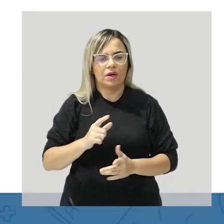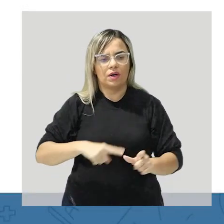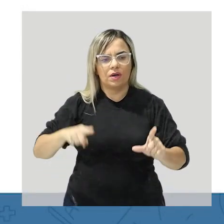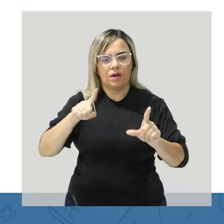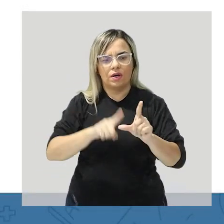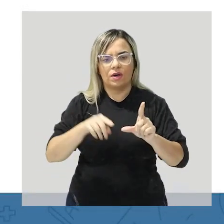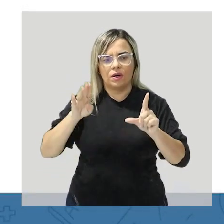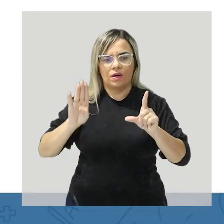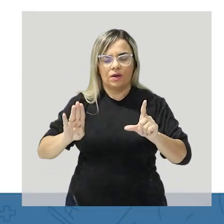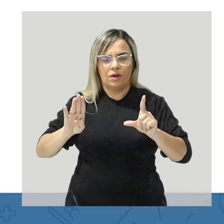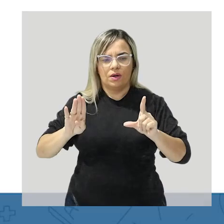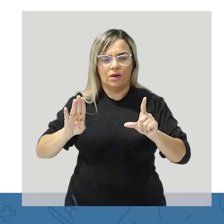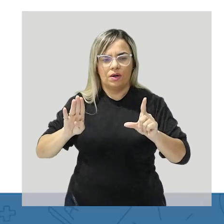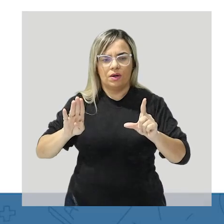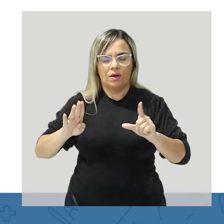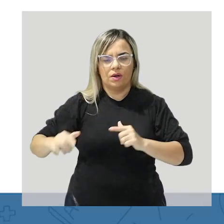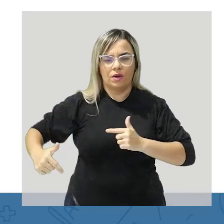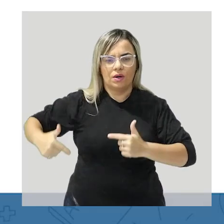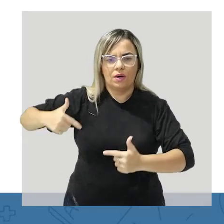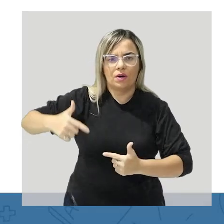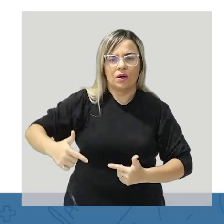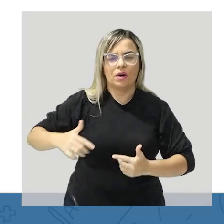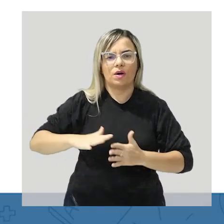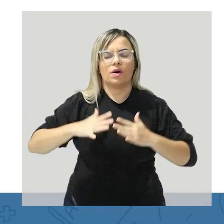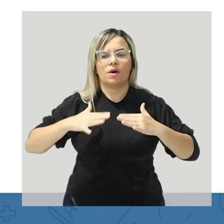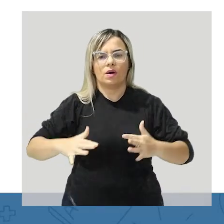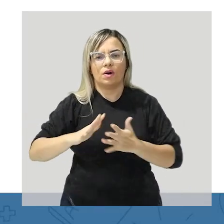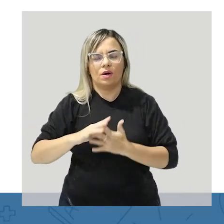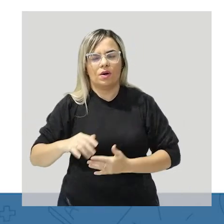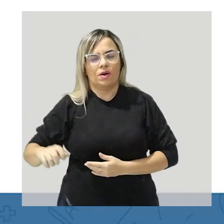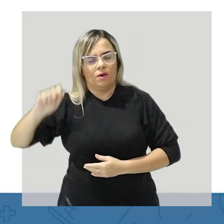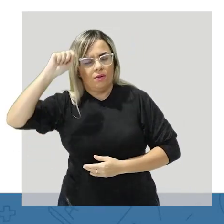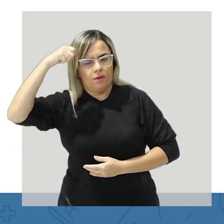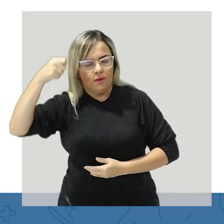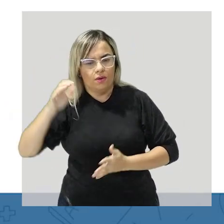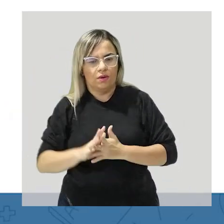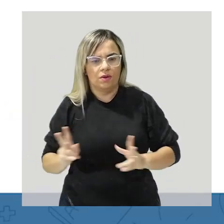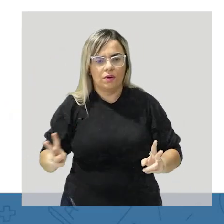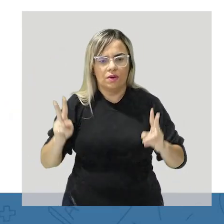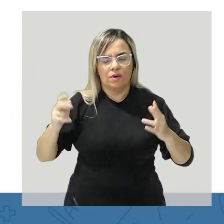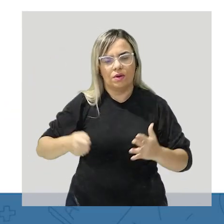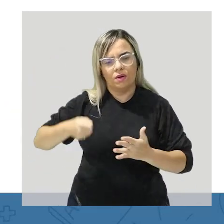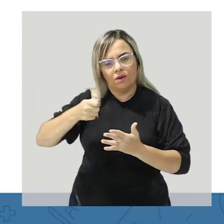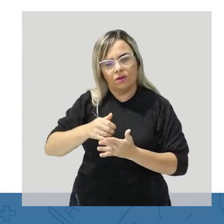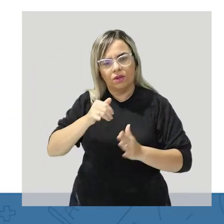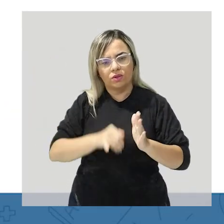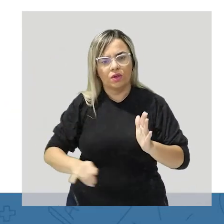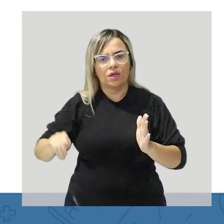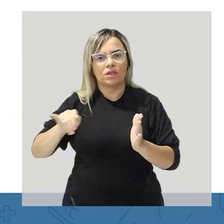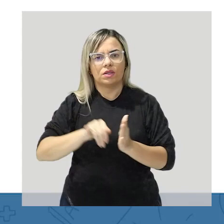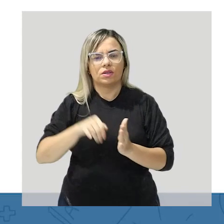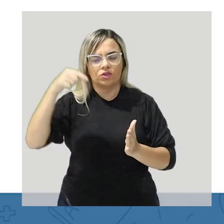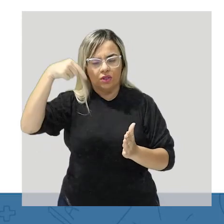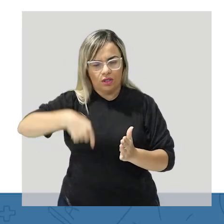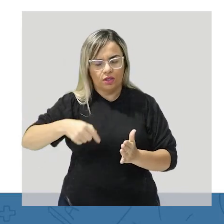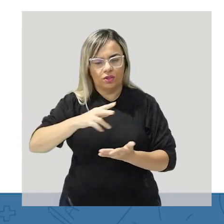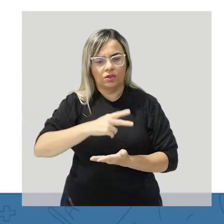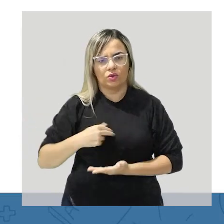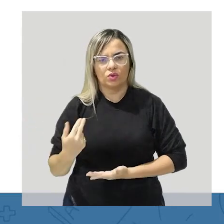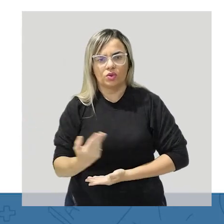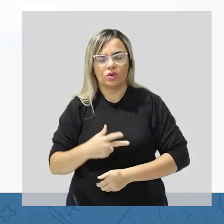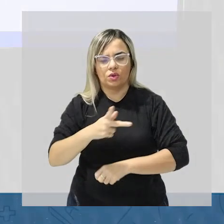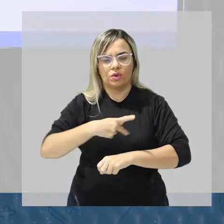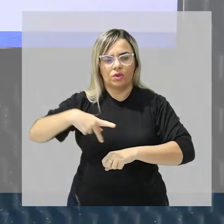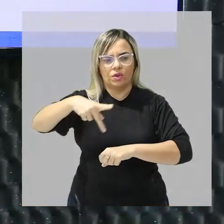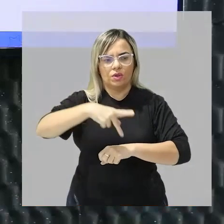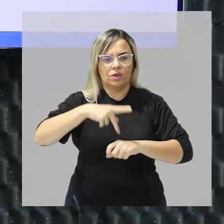da mobilização do movimento negro por valorização, afirmação da sua identidade. Beleza? Então aqui a gente